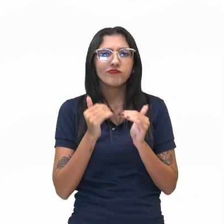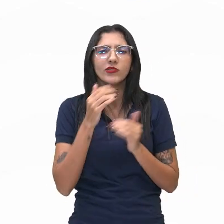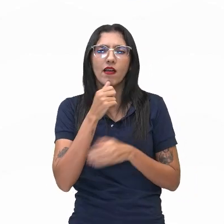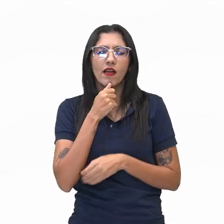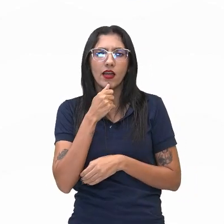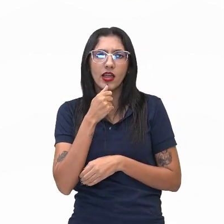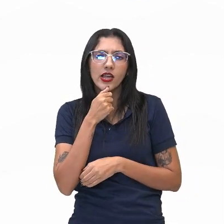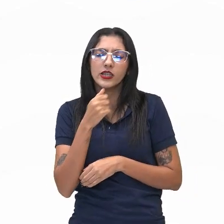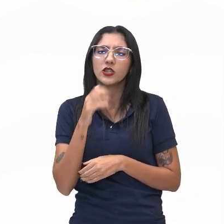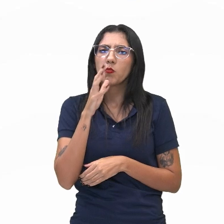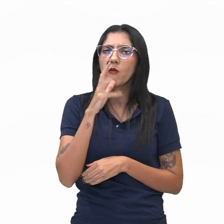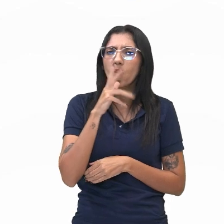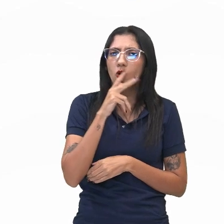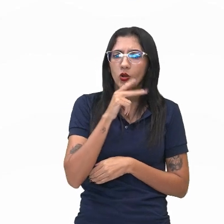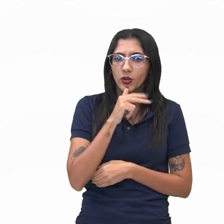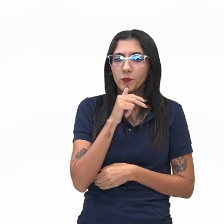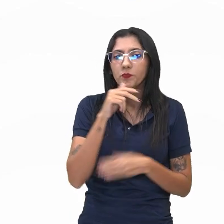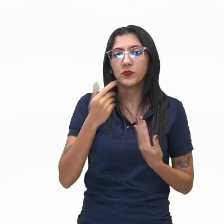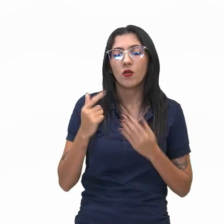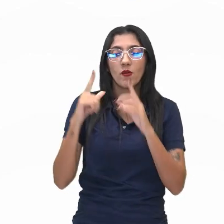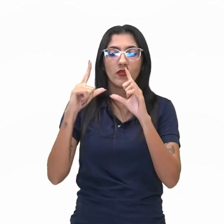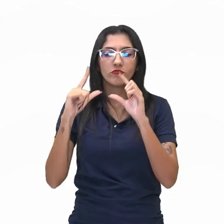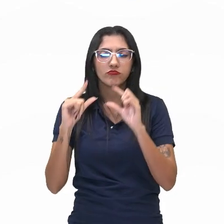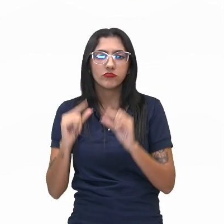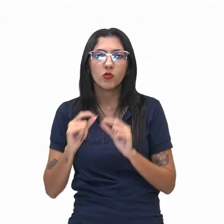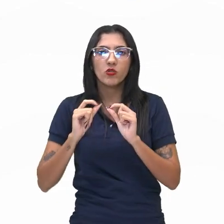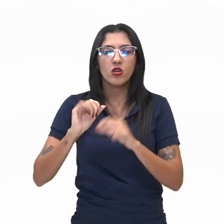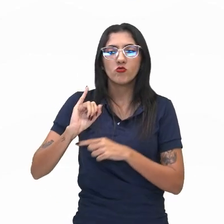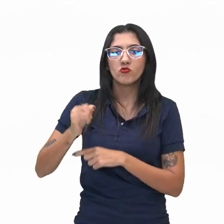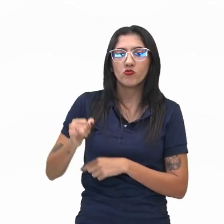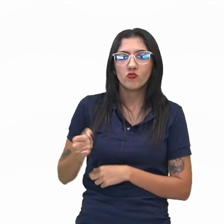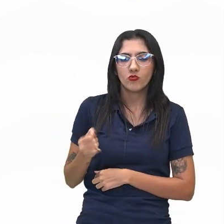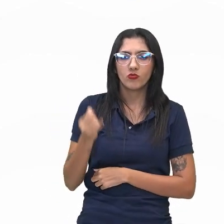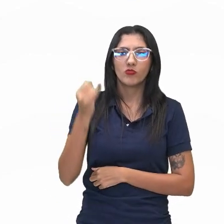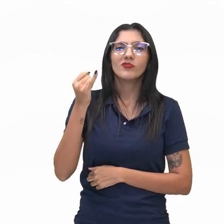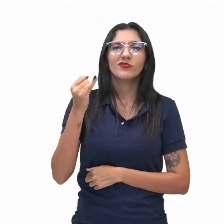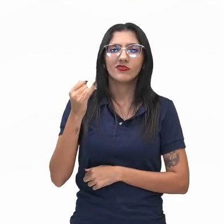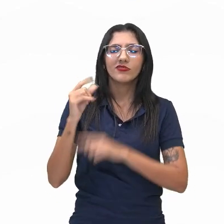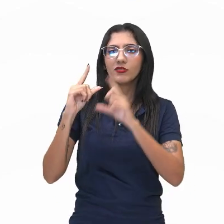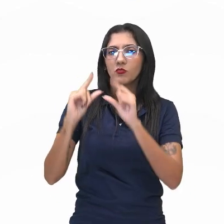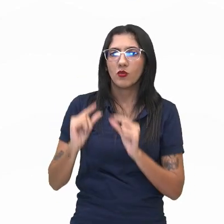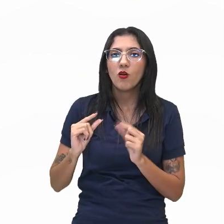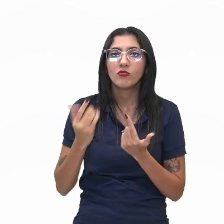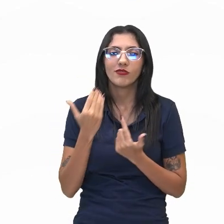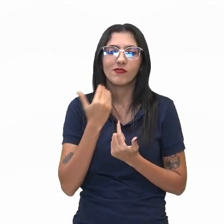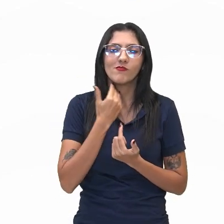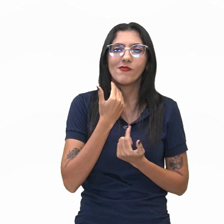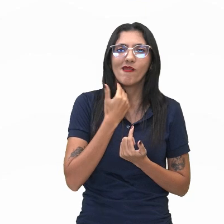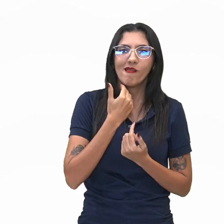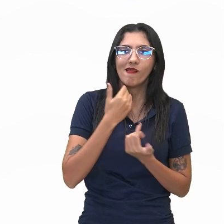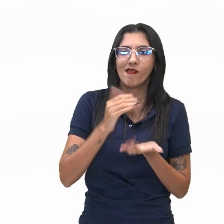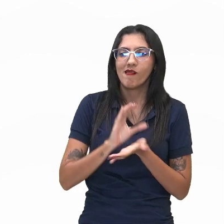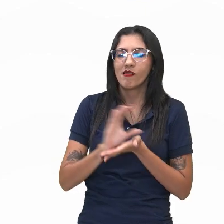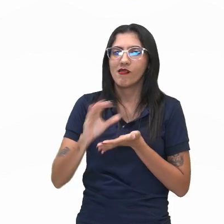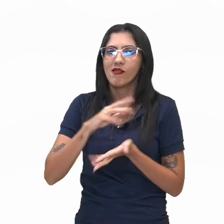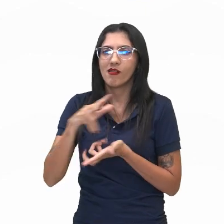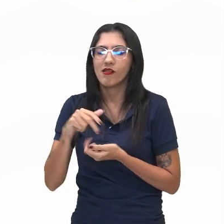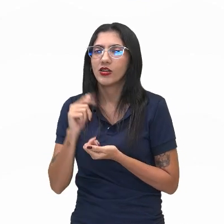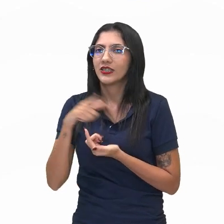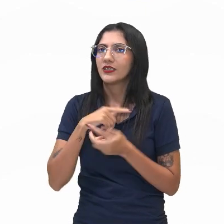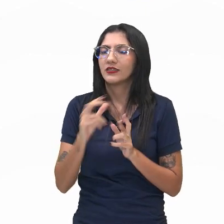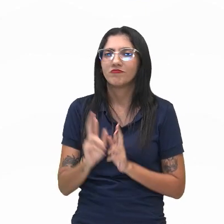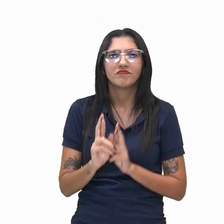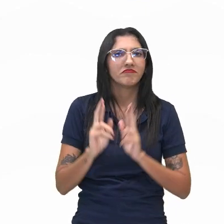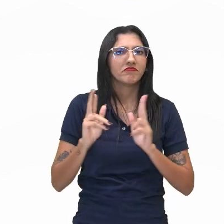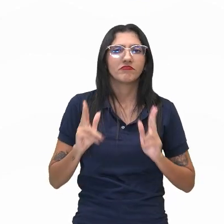desenvolvimento, diminuindo ali os juros, que muitas vezes com o Banco Mundial acaba sendo bem mais alto do Banco